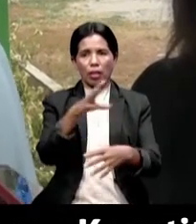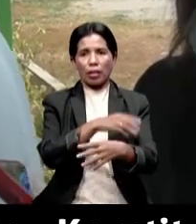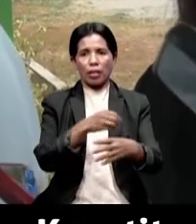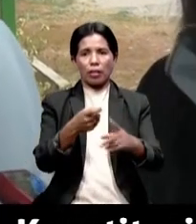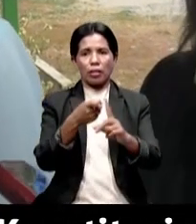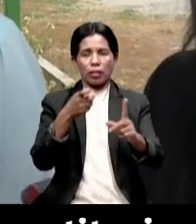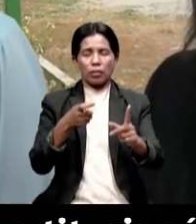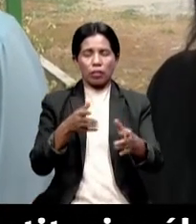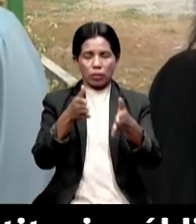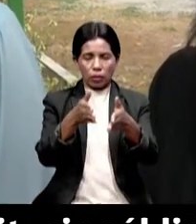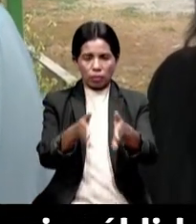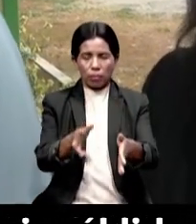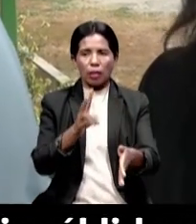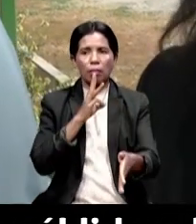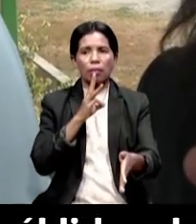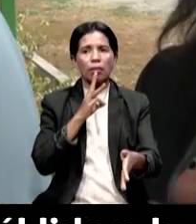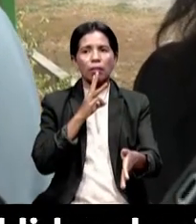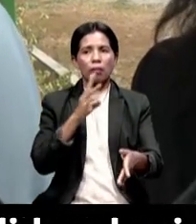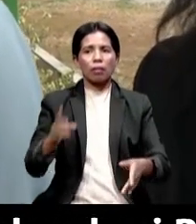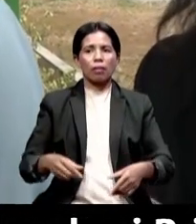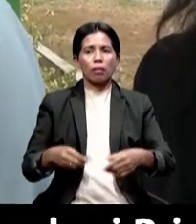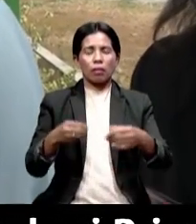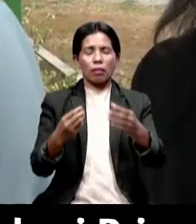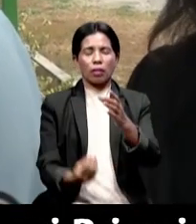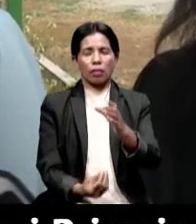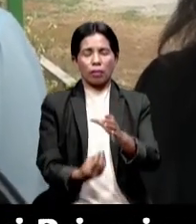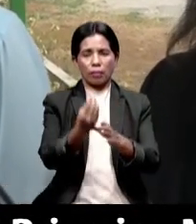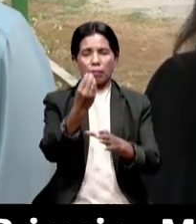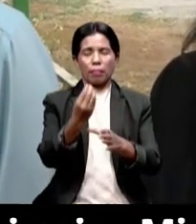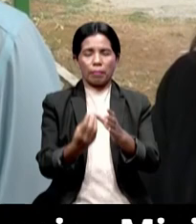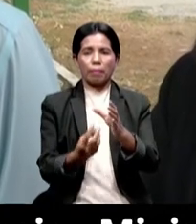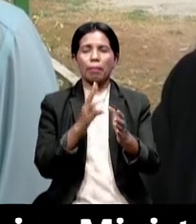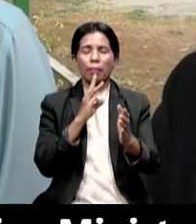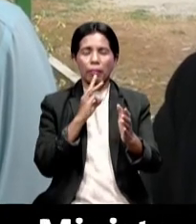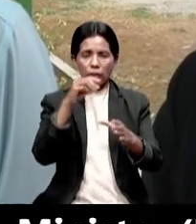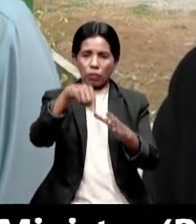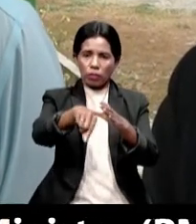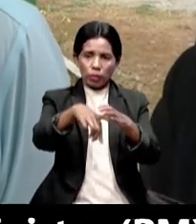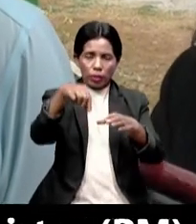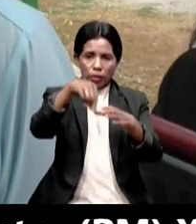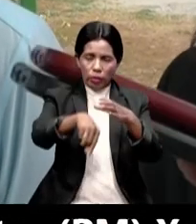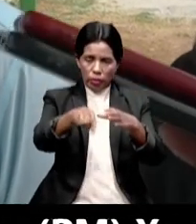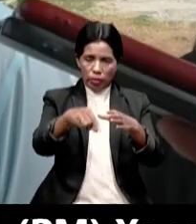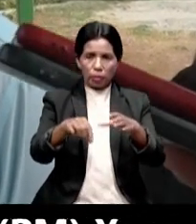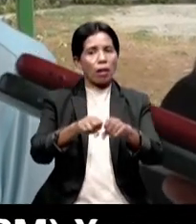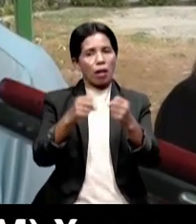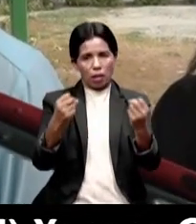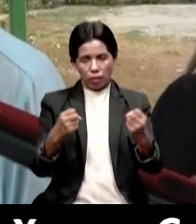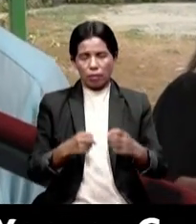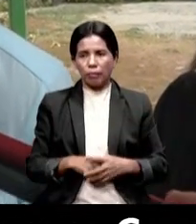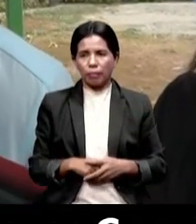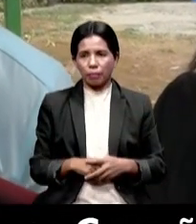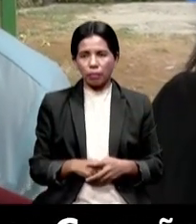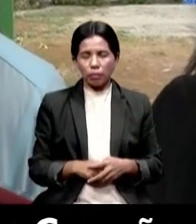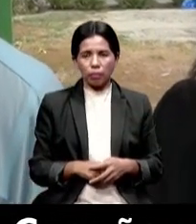musik tumbe belarang kalah. Pas mana info bomba saya bomba saya mana ne beli yang avaria. Ya.